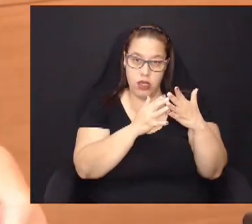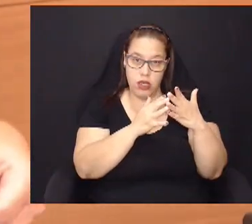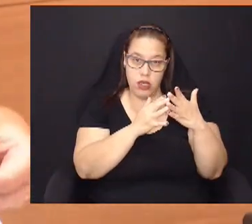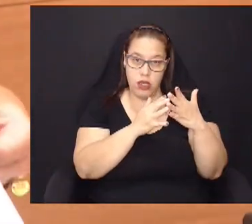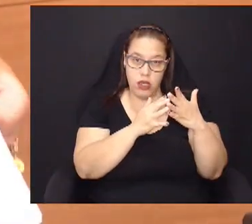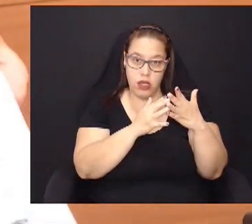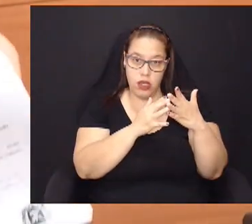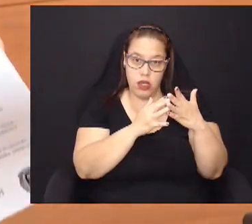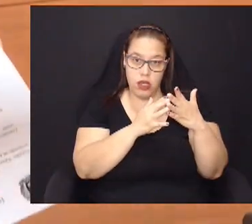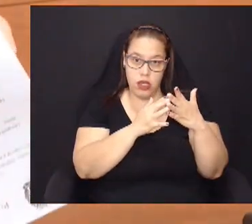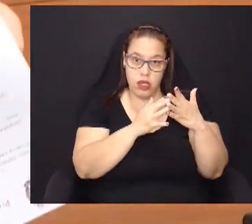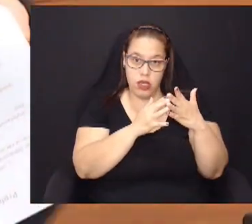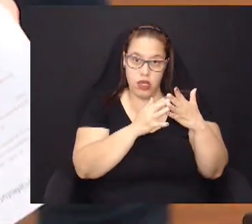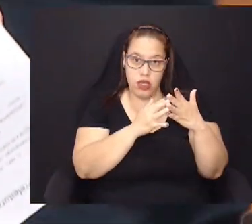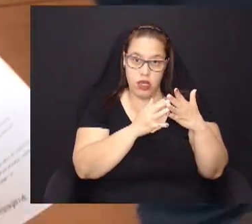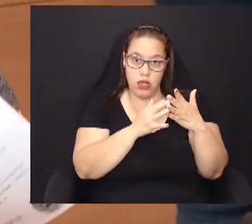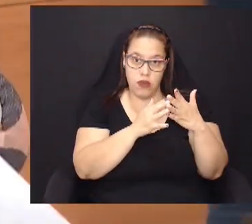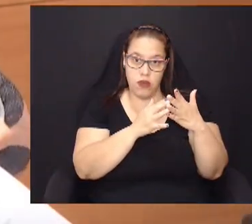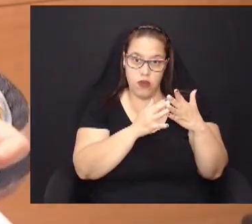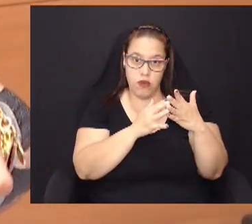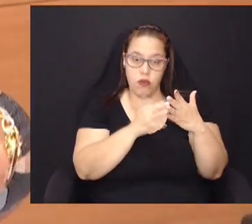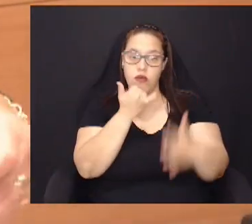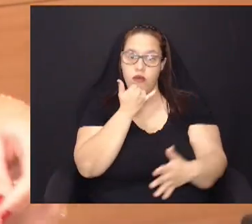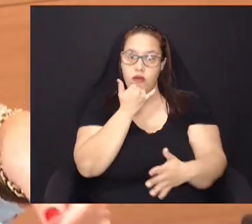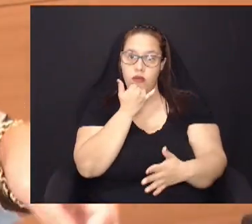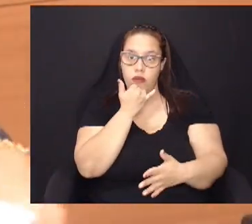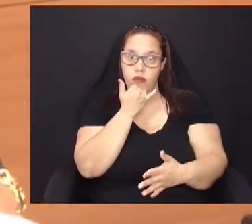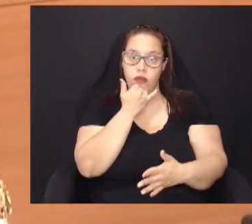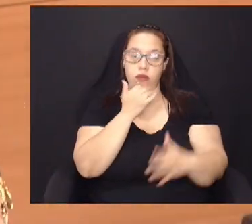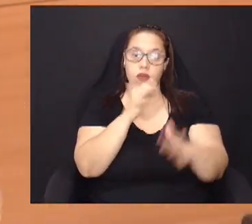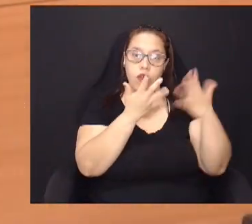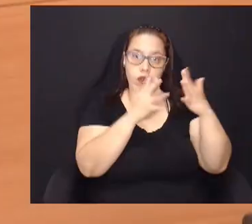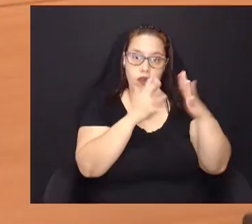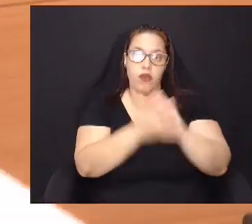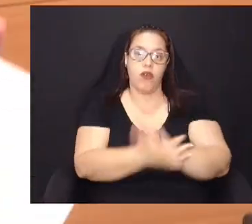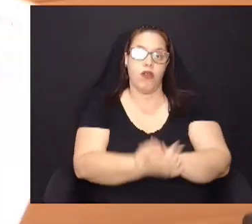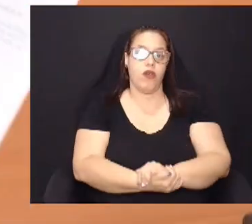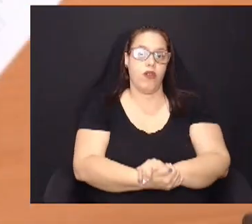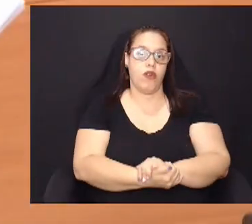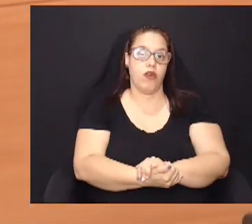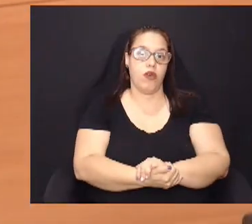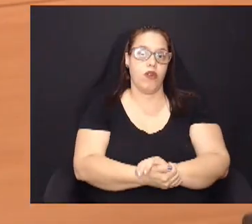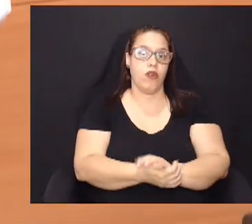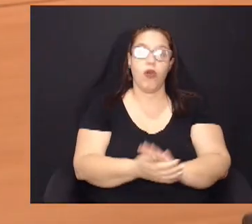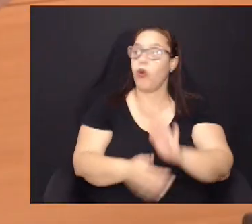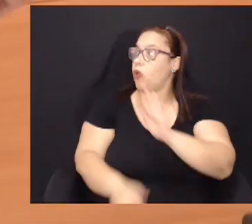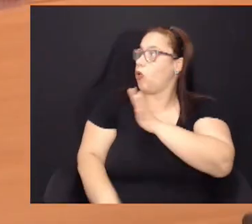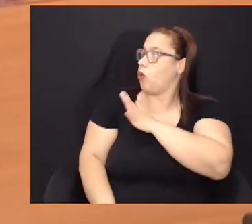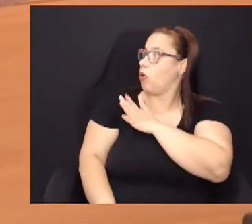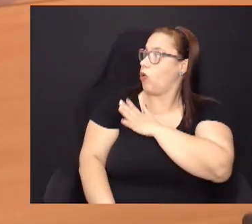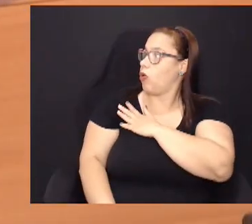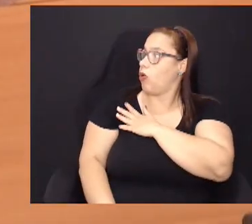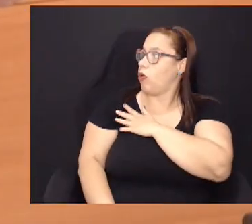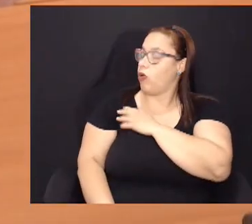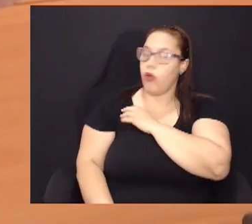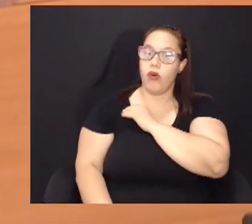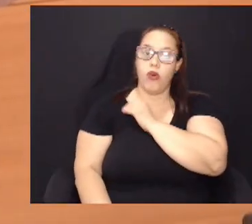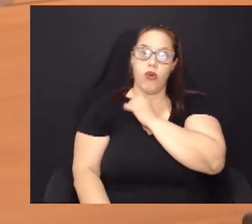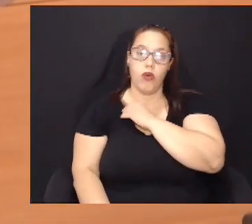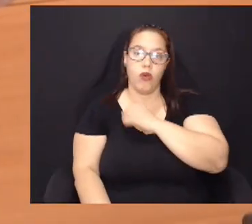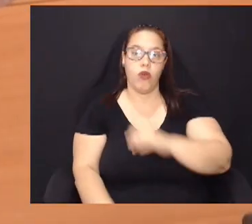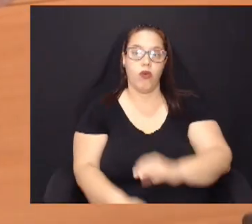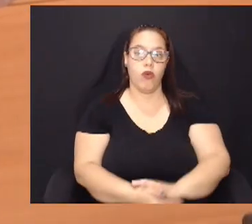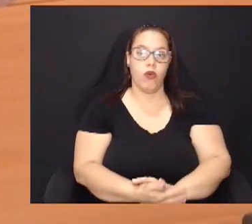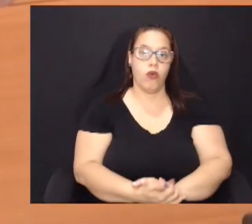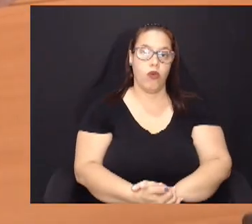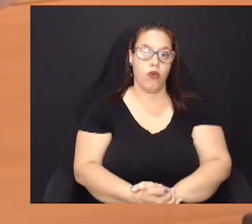Tudo bem? Eu parabenizo a... Oi, querido. Se vocês quiserem,